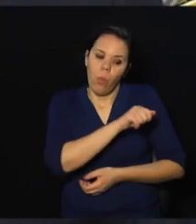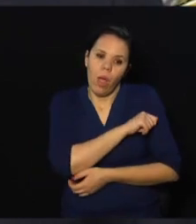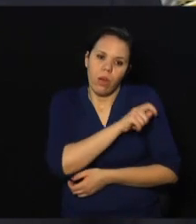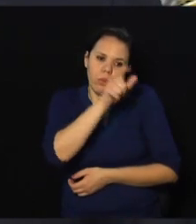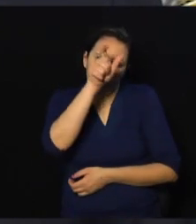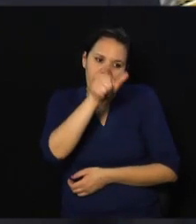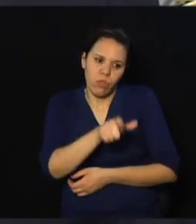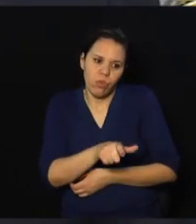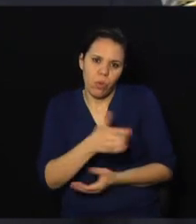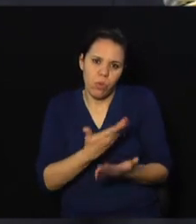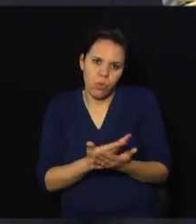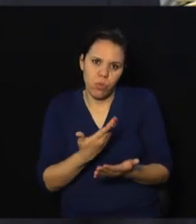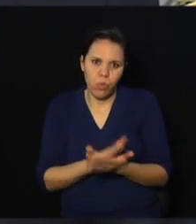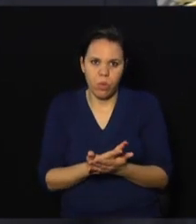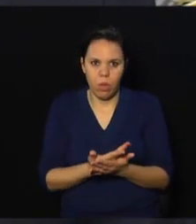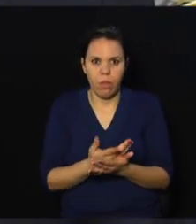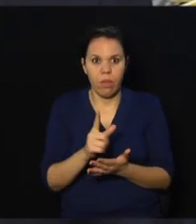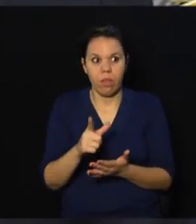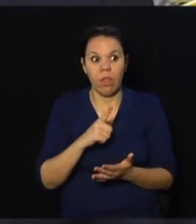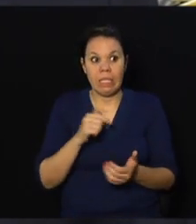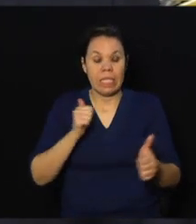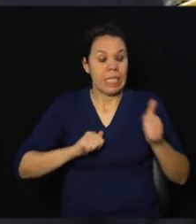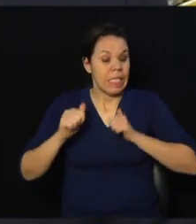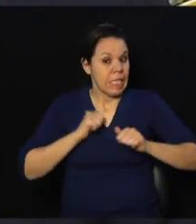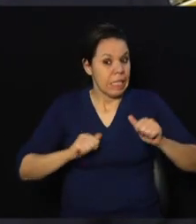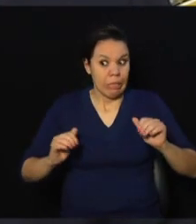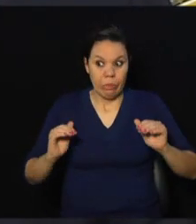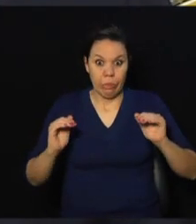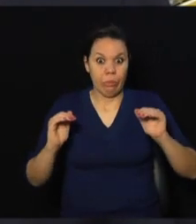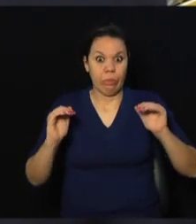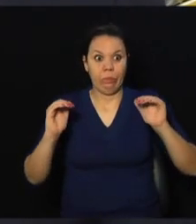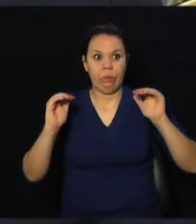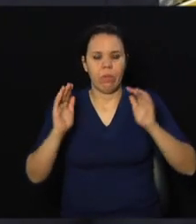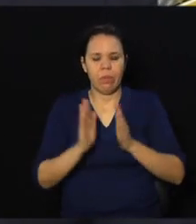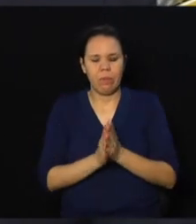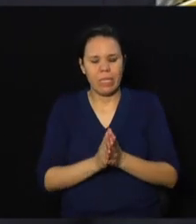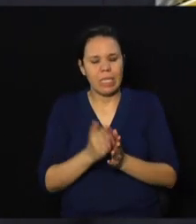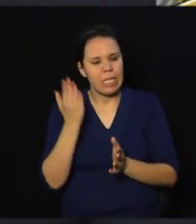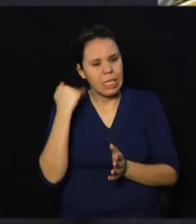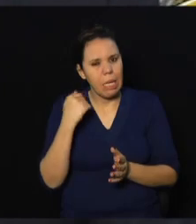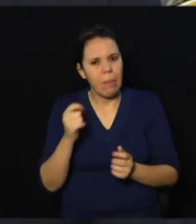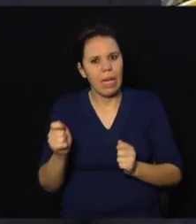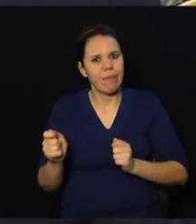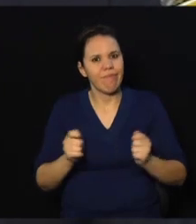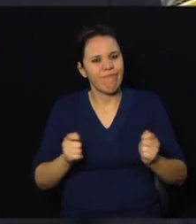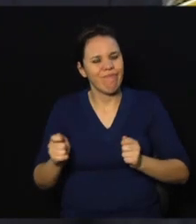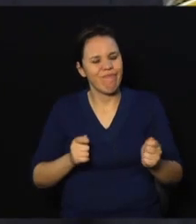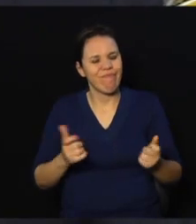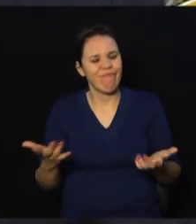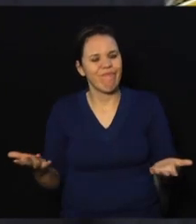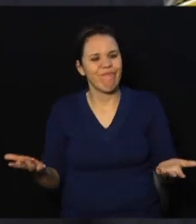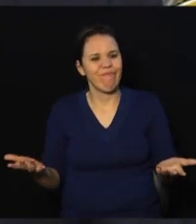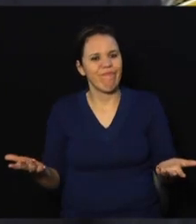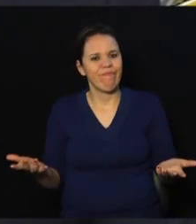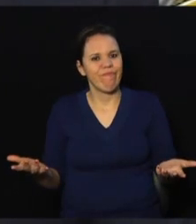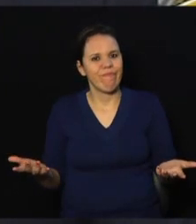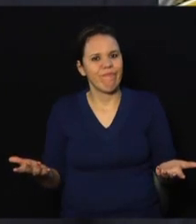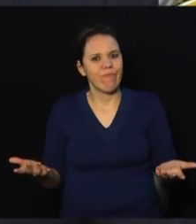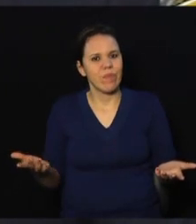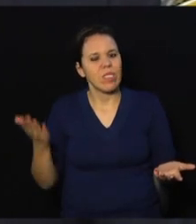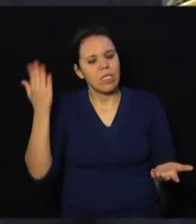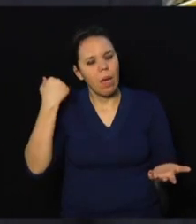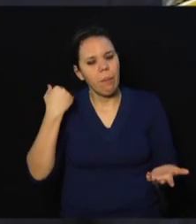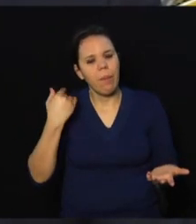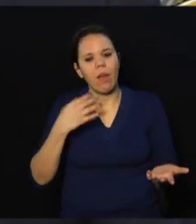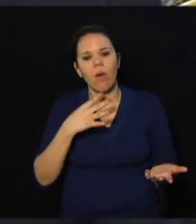uma ansiedade extremamente alta. Então ele precisa saber lidar um pouco, assim, saber lidar com isso, se autoconhecer, né,